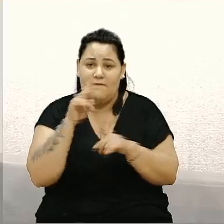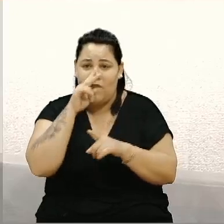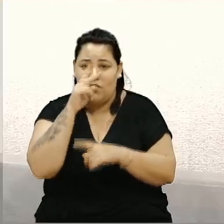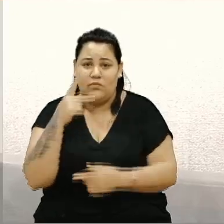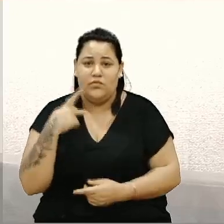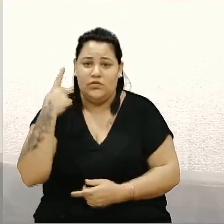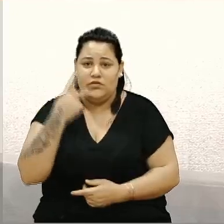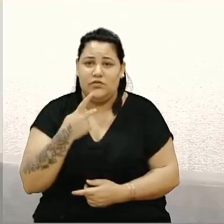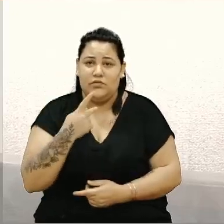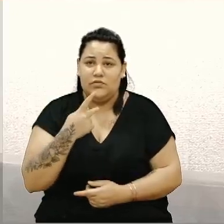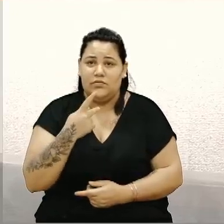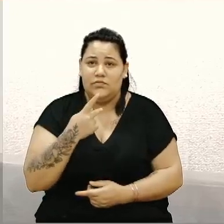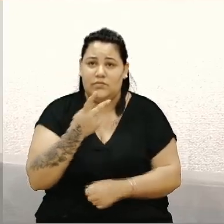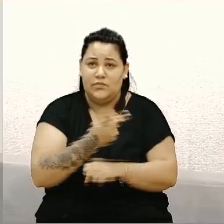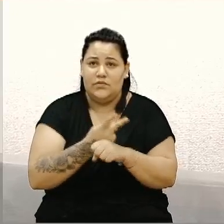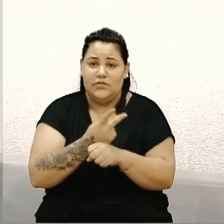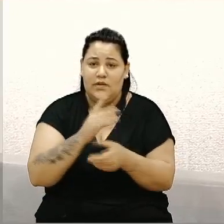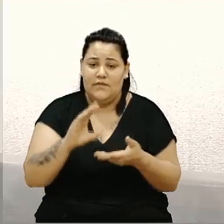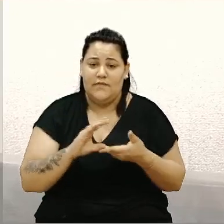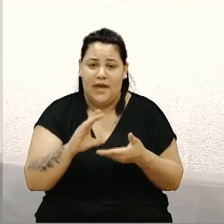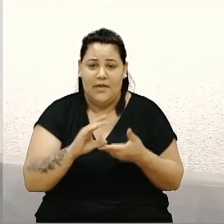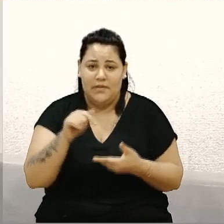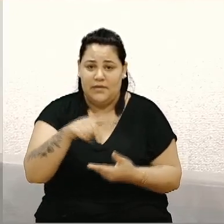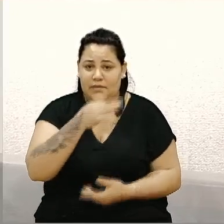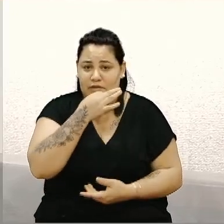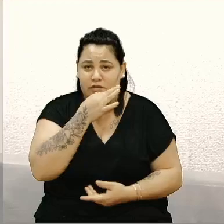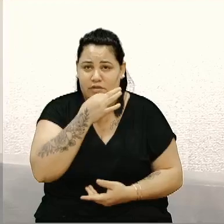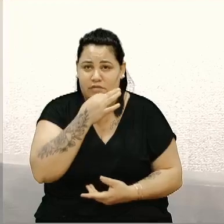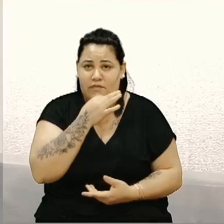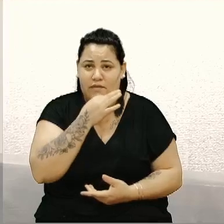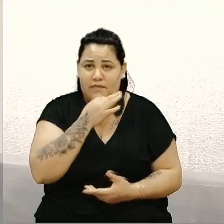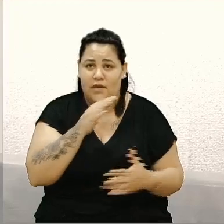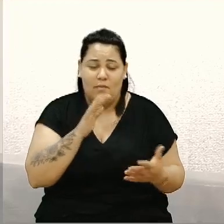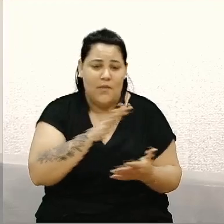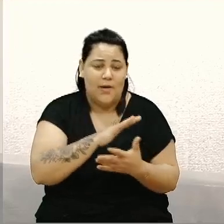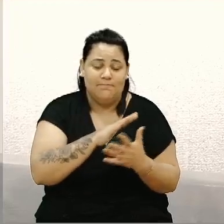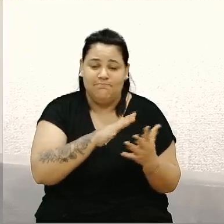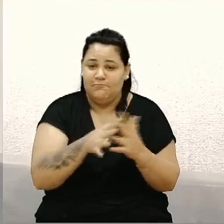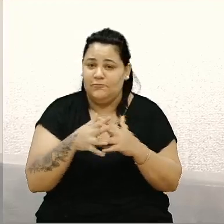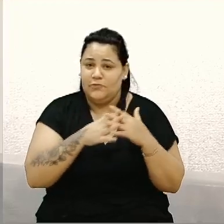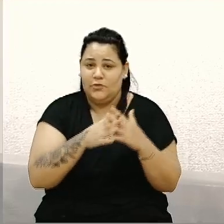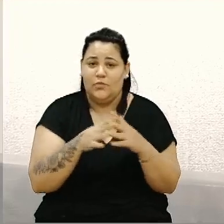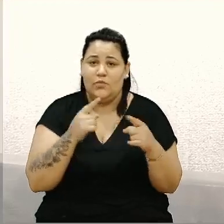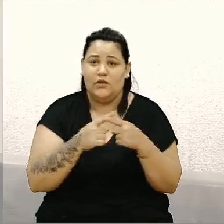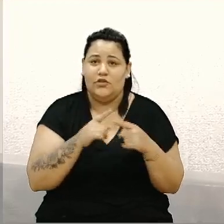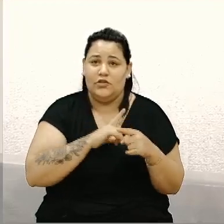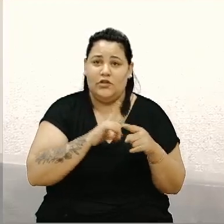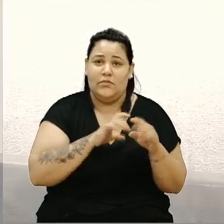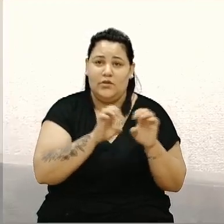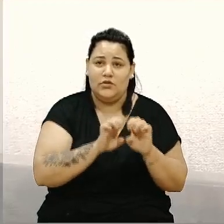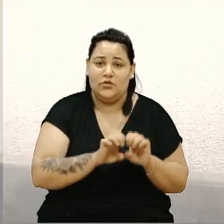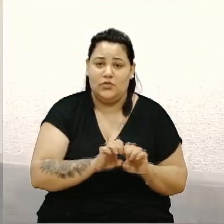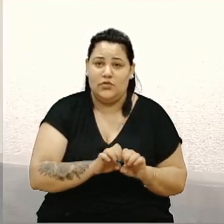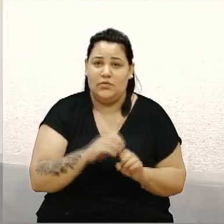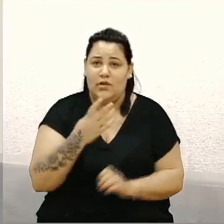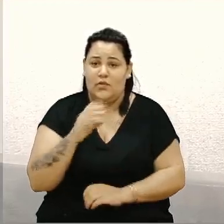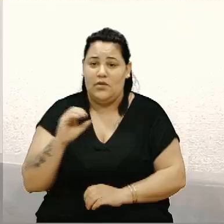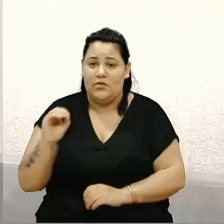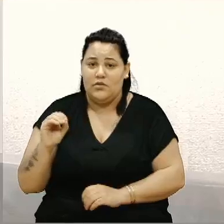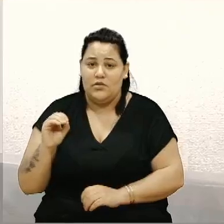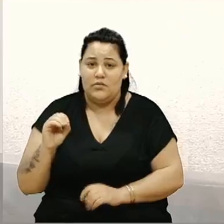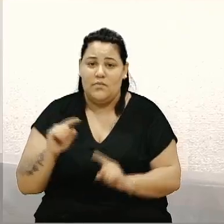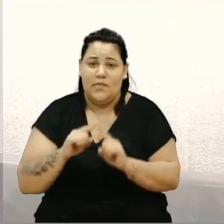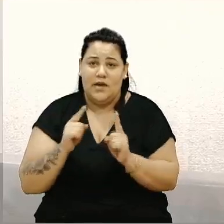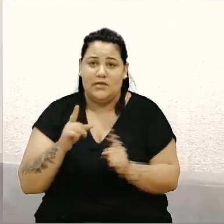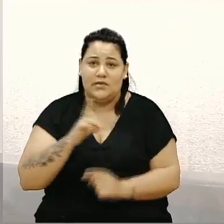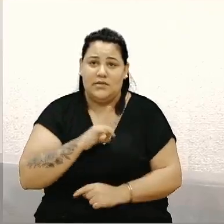para buscar mais verbas para a nossa cidade. Senão vai colapsar, porque nós temos uma estrutura para 400, que é o repasse que vem, e nós estamos